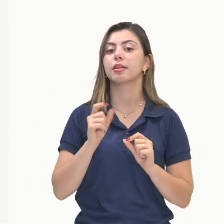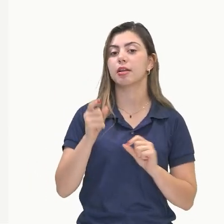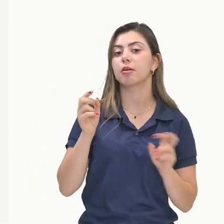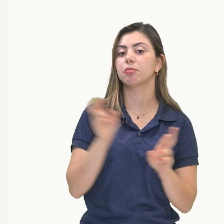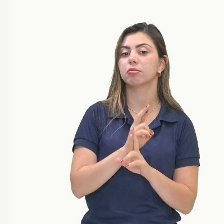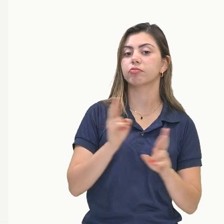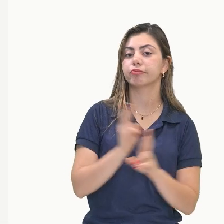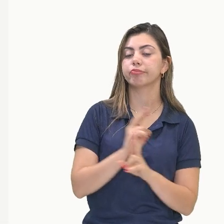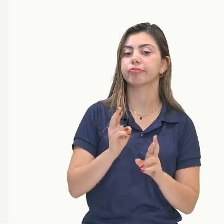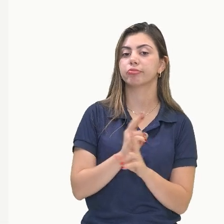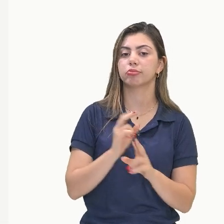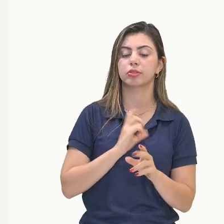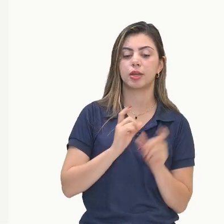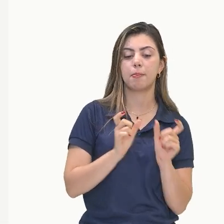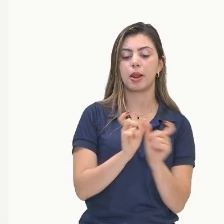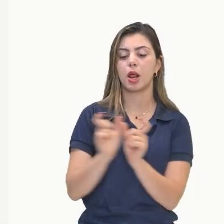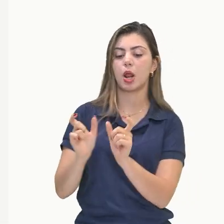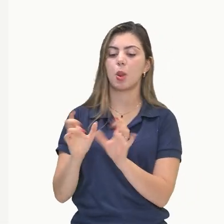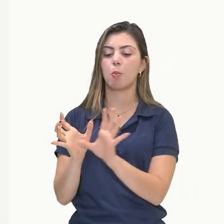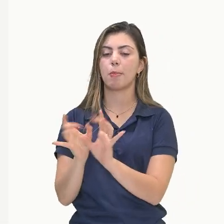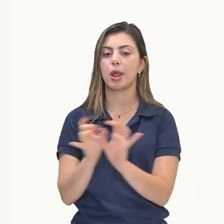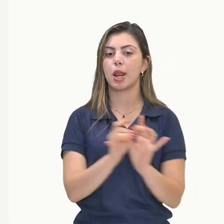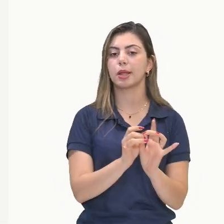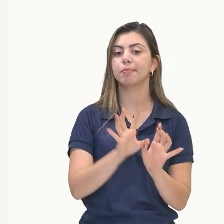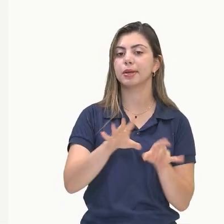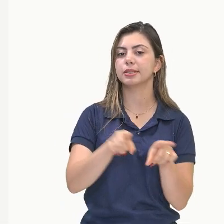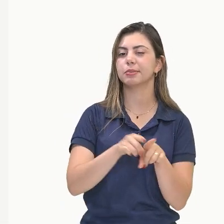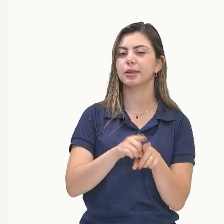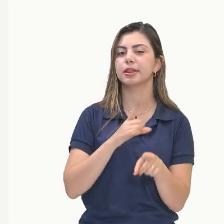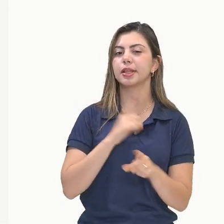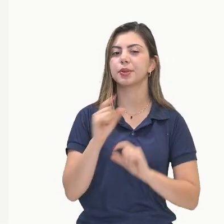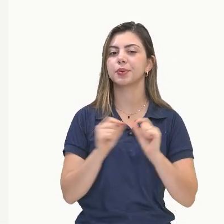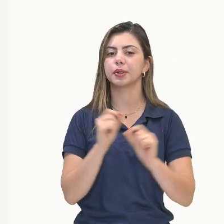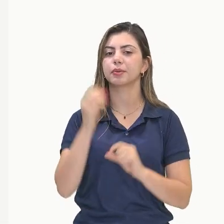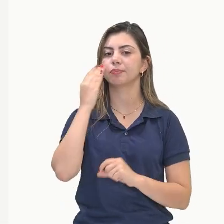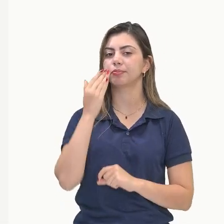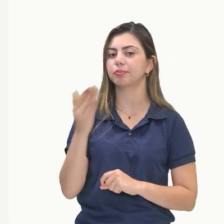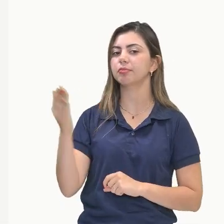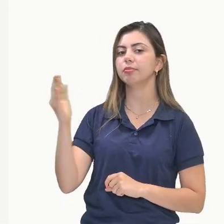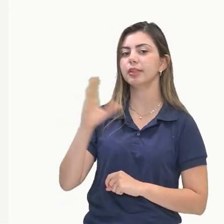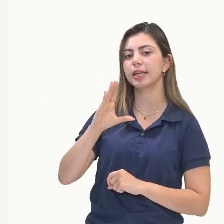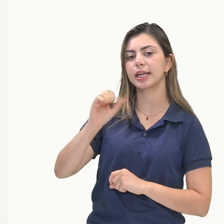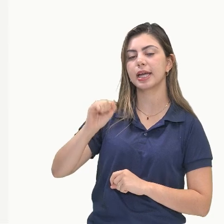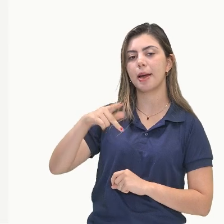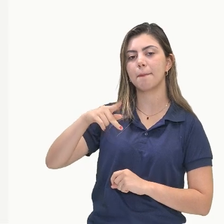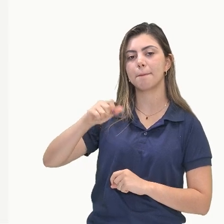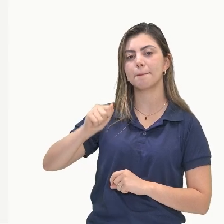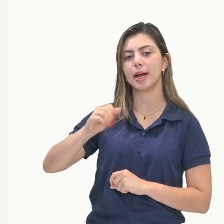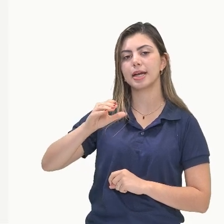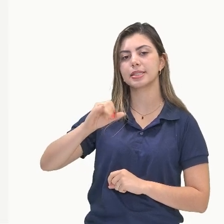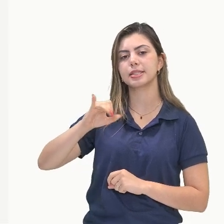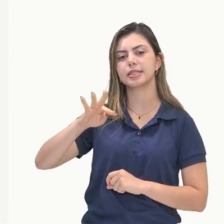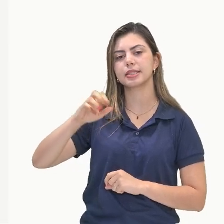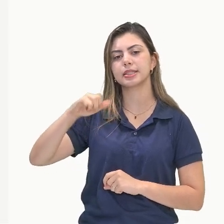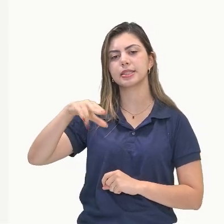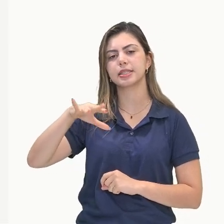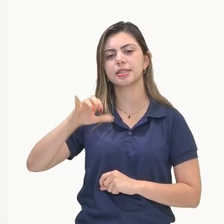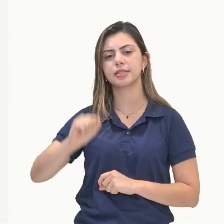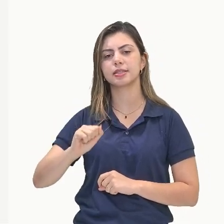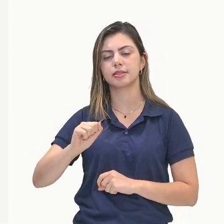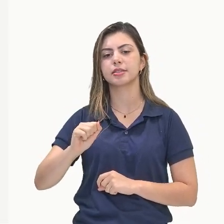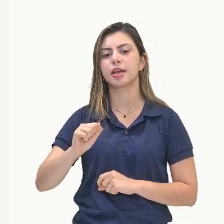capacitores, eu devo ter também uma capacitância equivalente dessa associação. O que é a